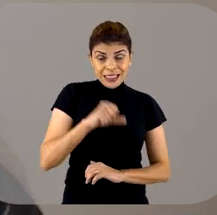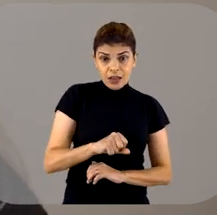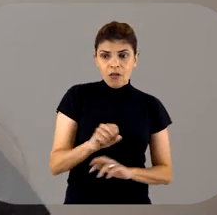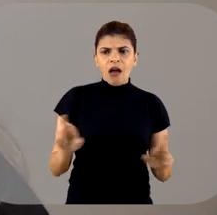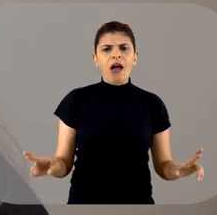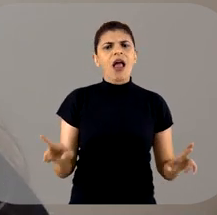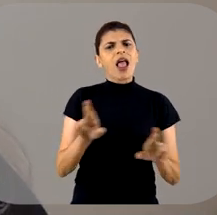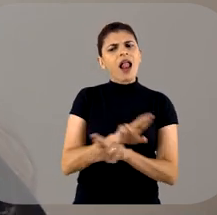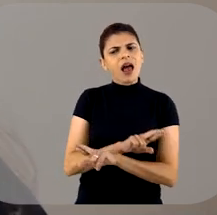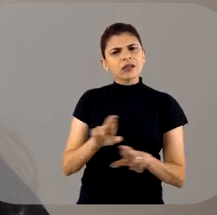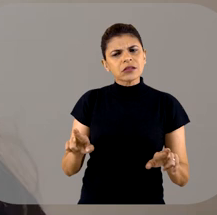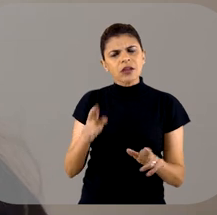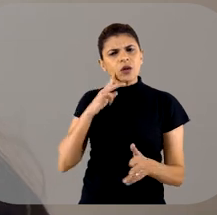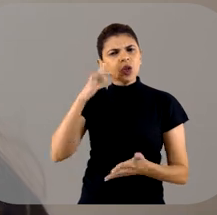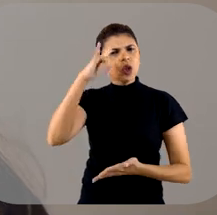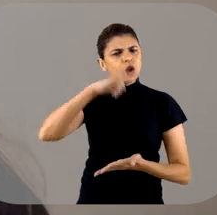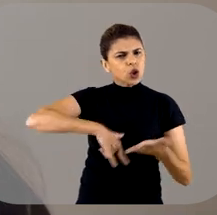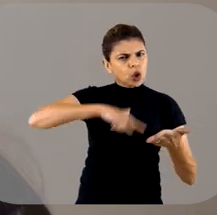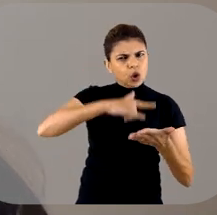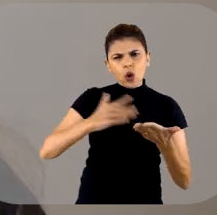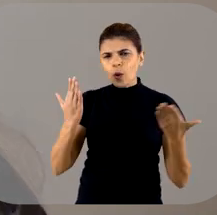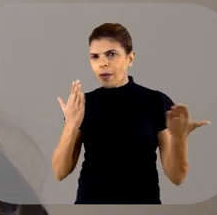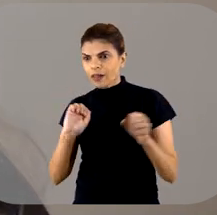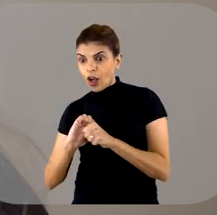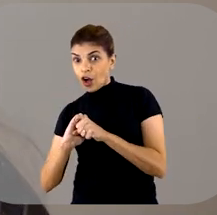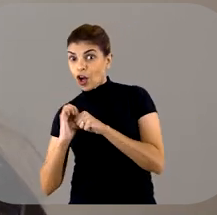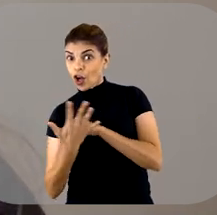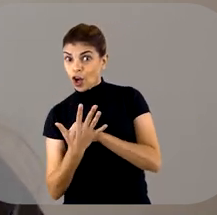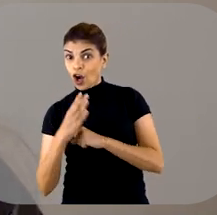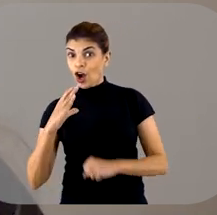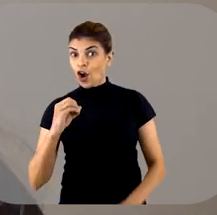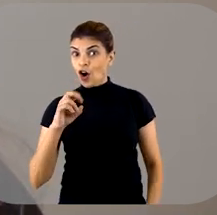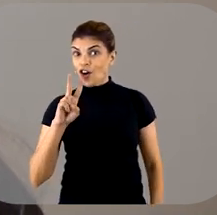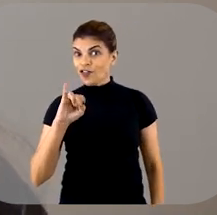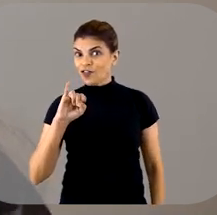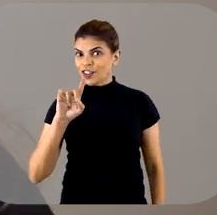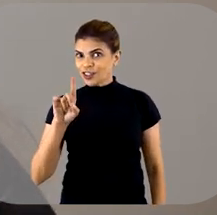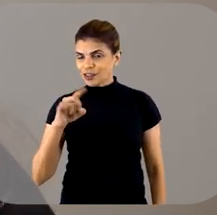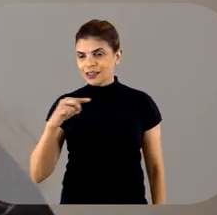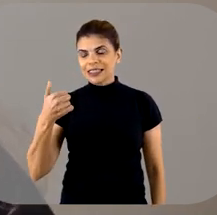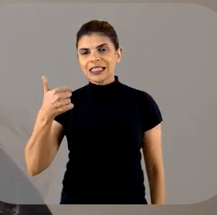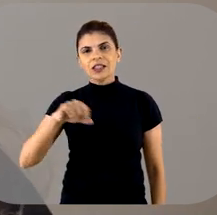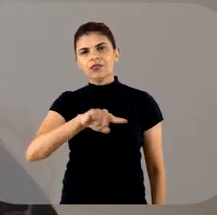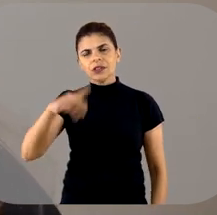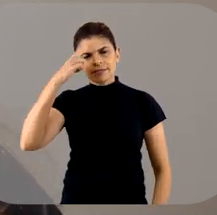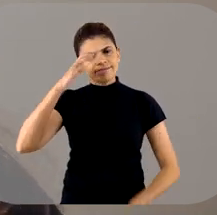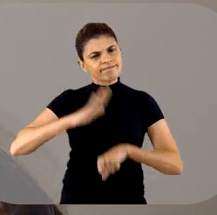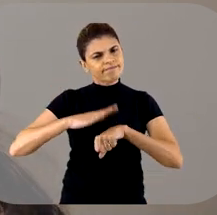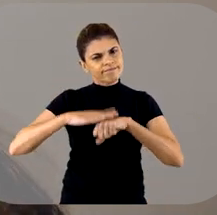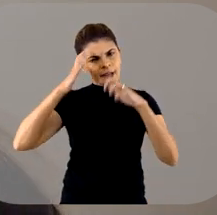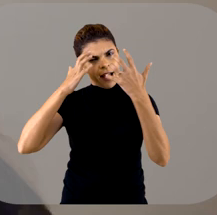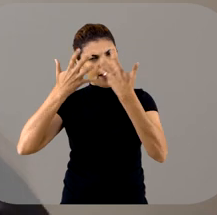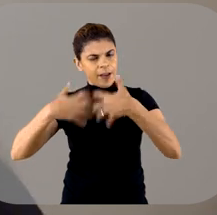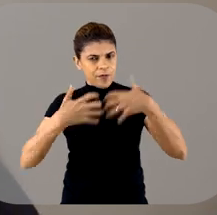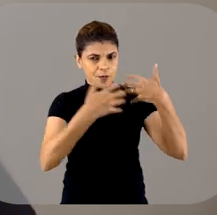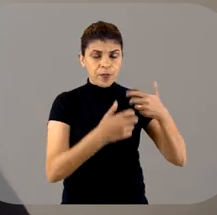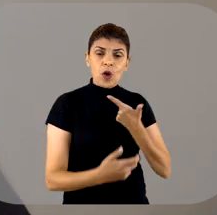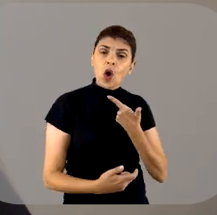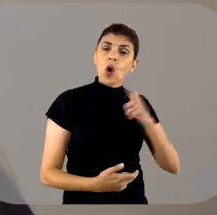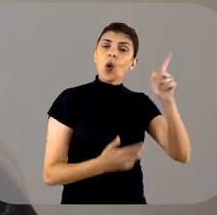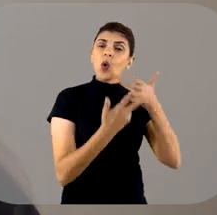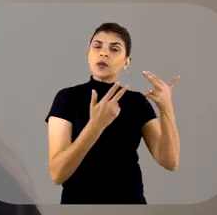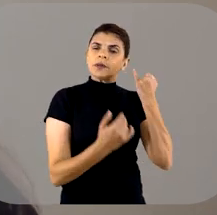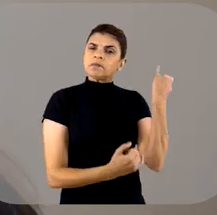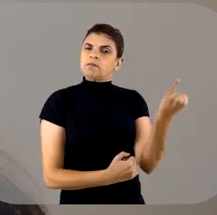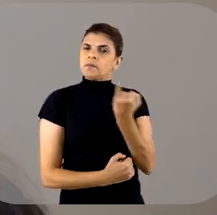XIX, e a relação que a gente pode fazer com o Covid-19, eu vou deixar para vocês.